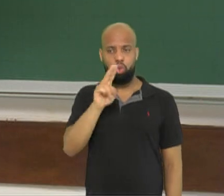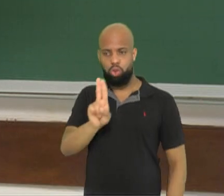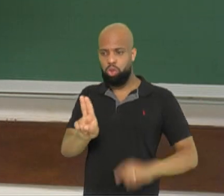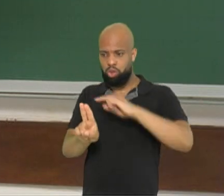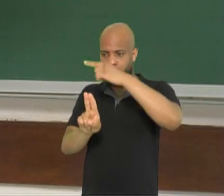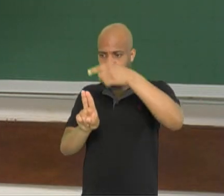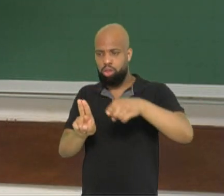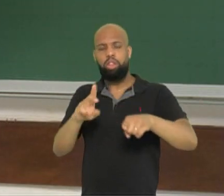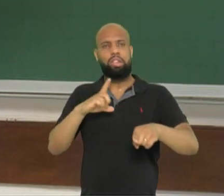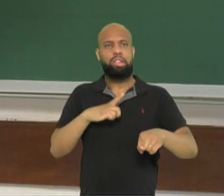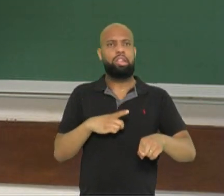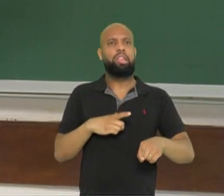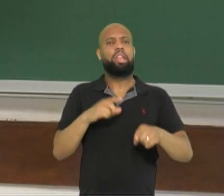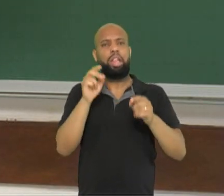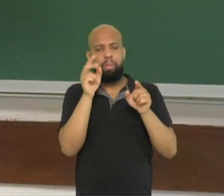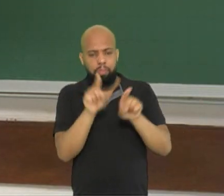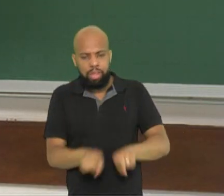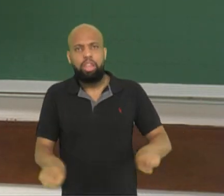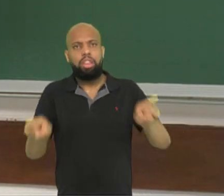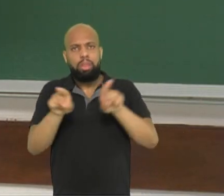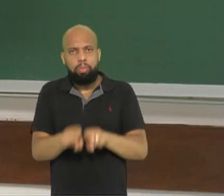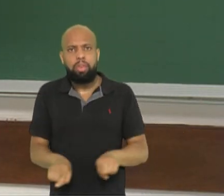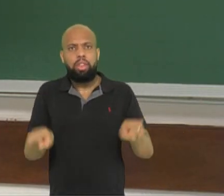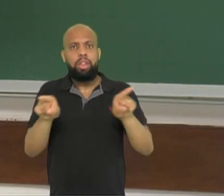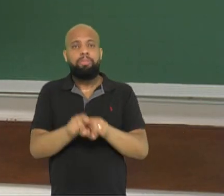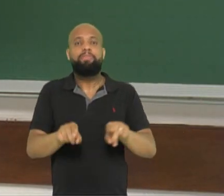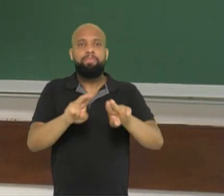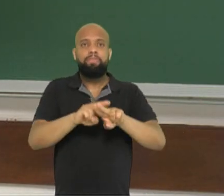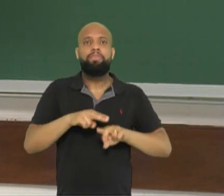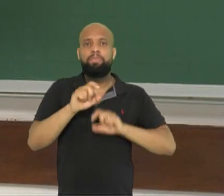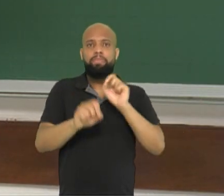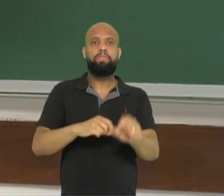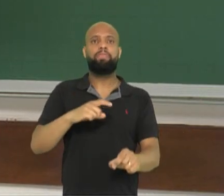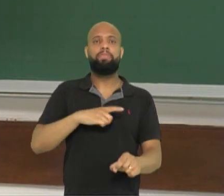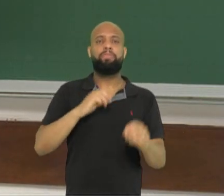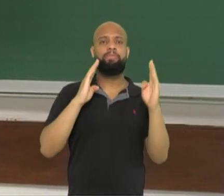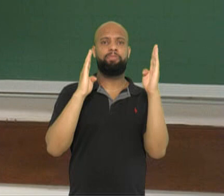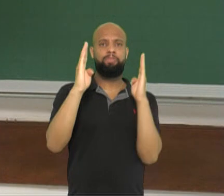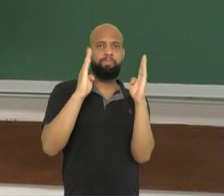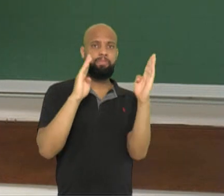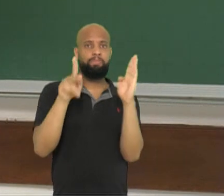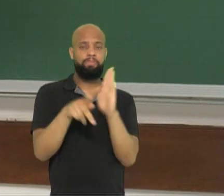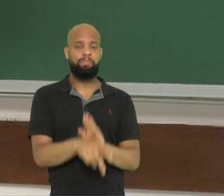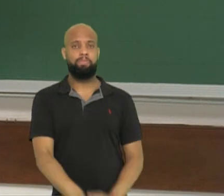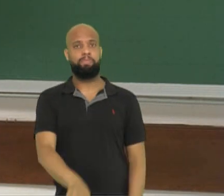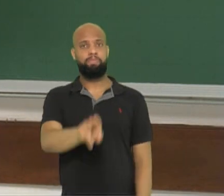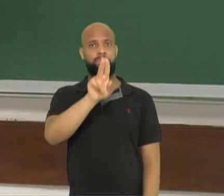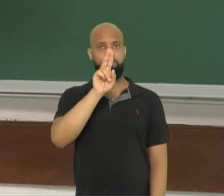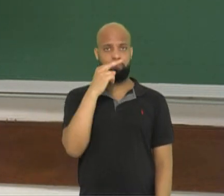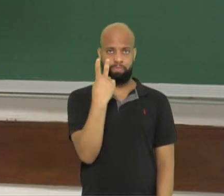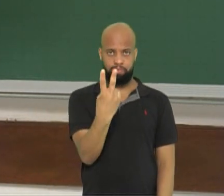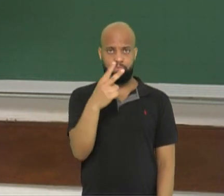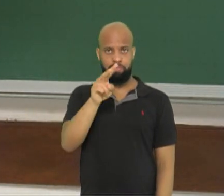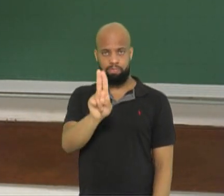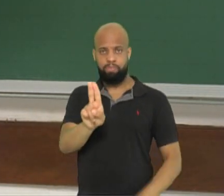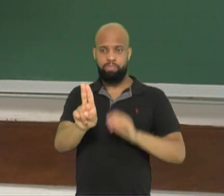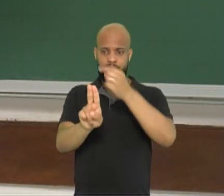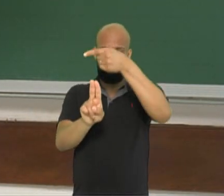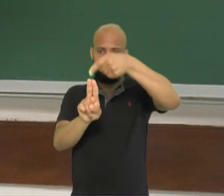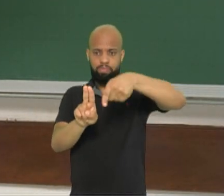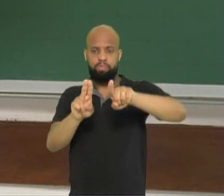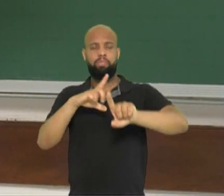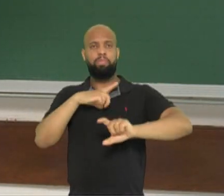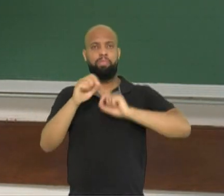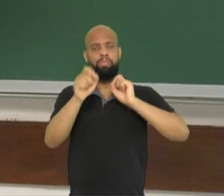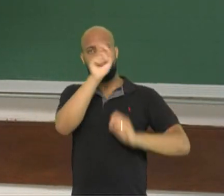gráfico repetindo, por isso a gente diz que ela está num período de 2π. Porque a gente vai ter a circunferência aqui